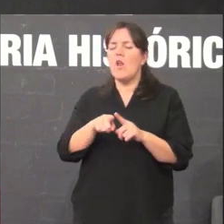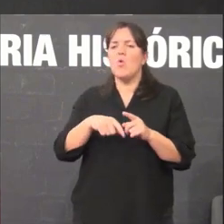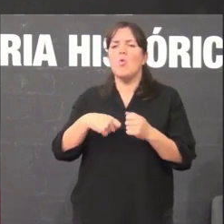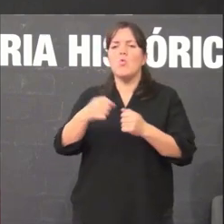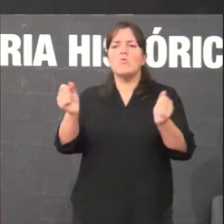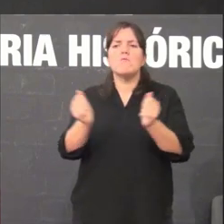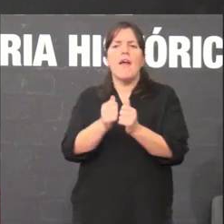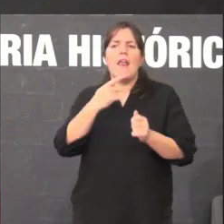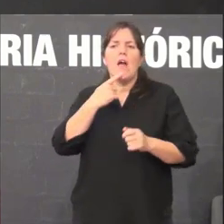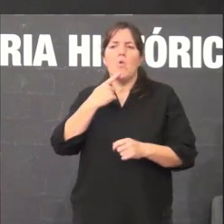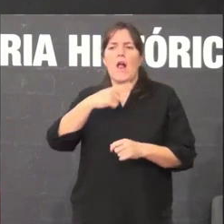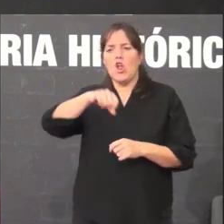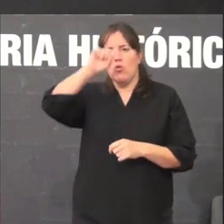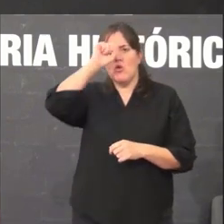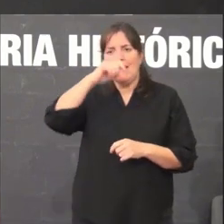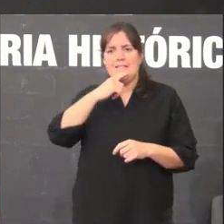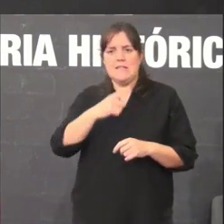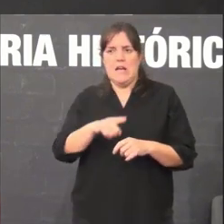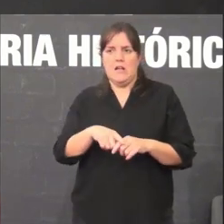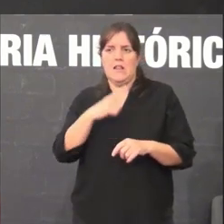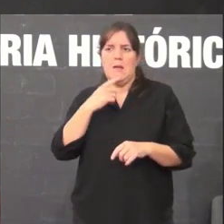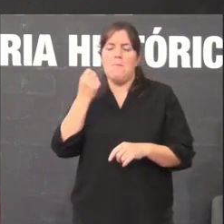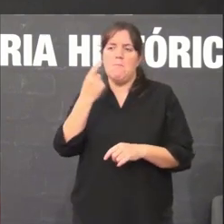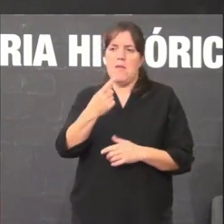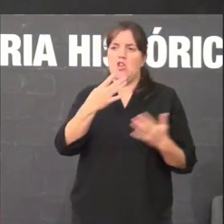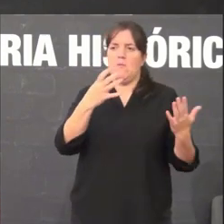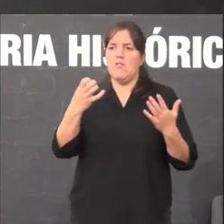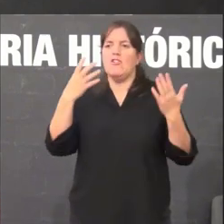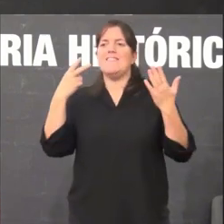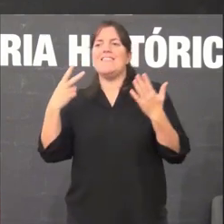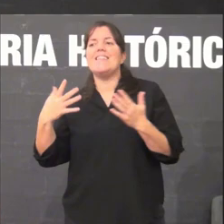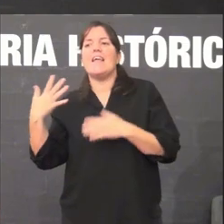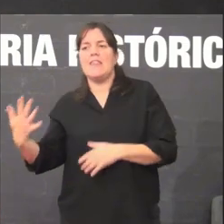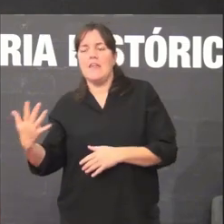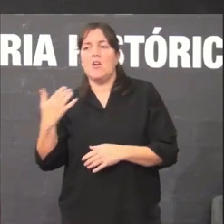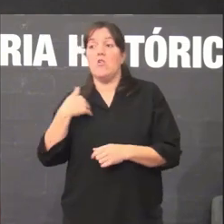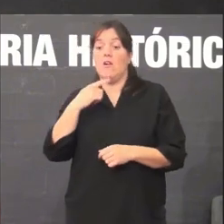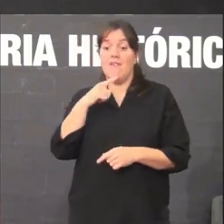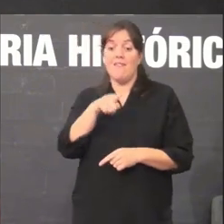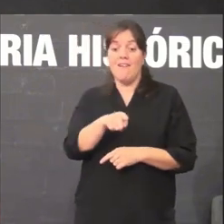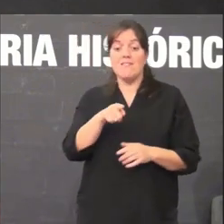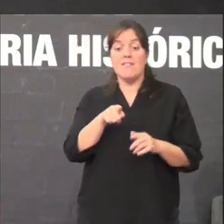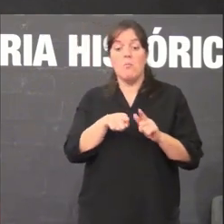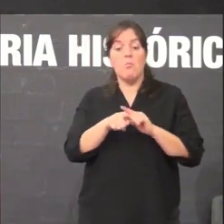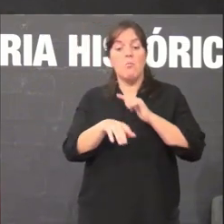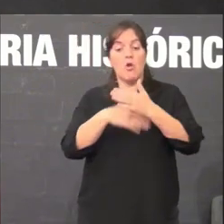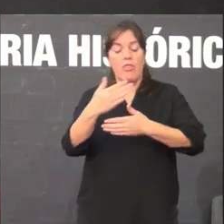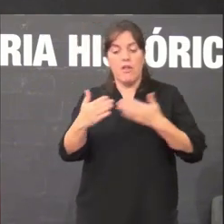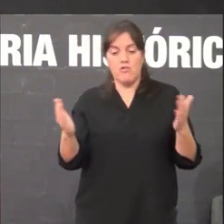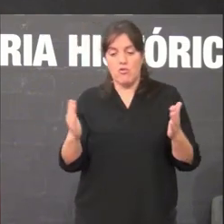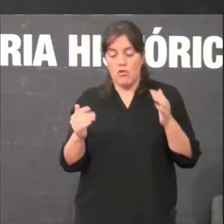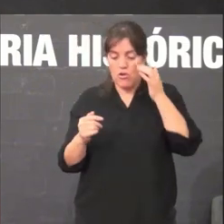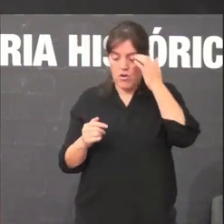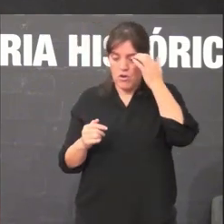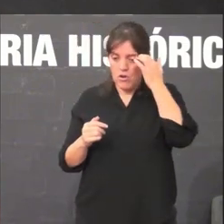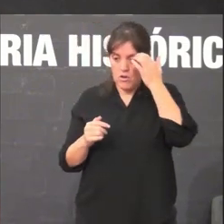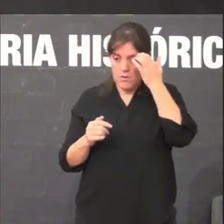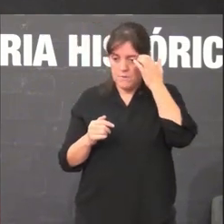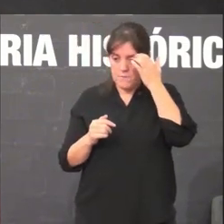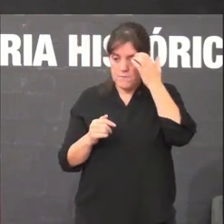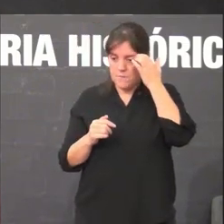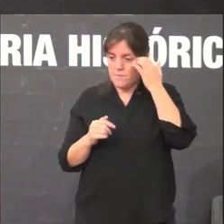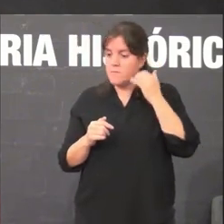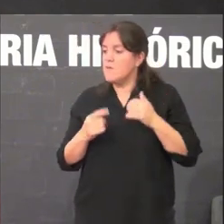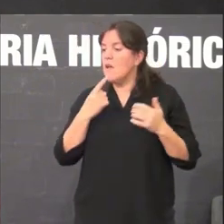verão quente de 1975. Este processo aprofunda-se na década